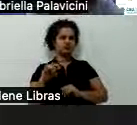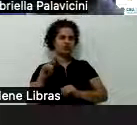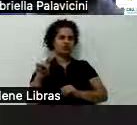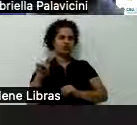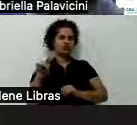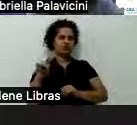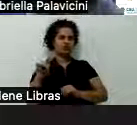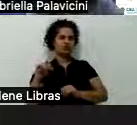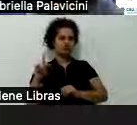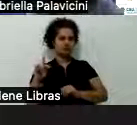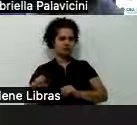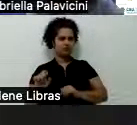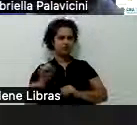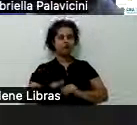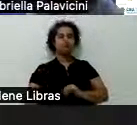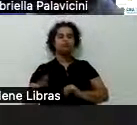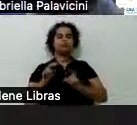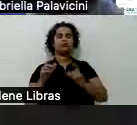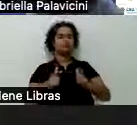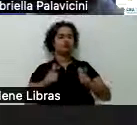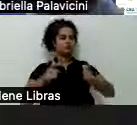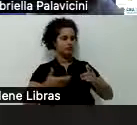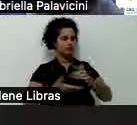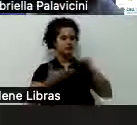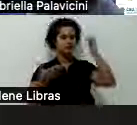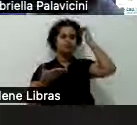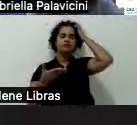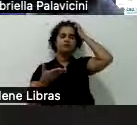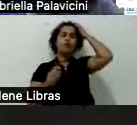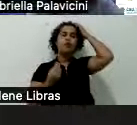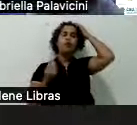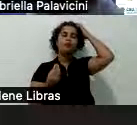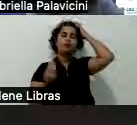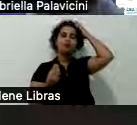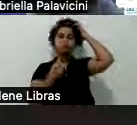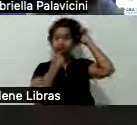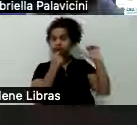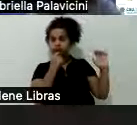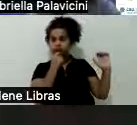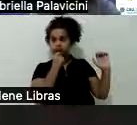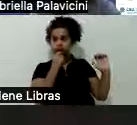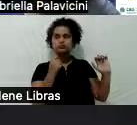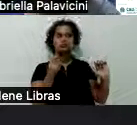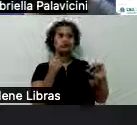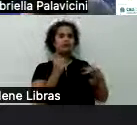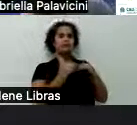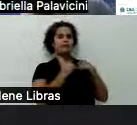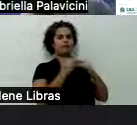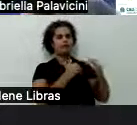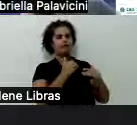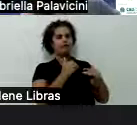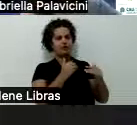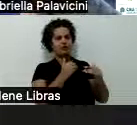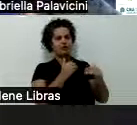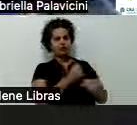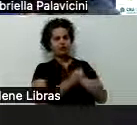mas um programa de utilização desses espaços, de forma que, enquanto não surja uma construção, que eles podem